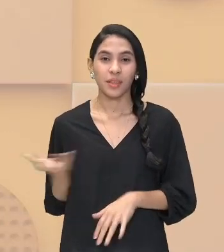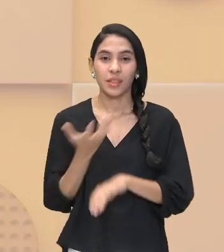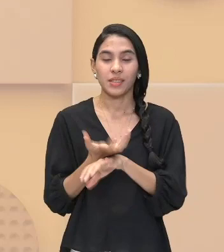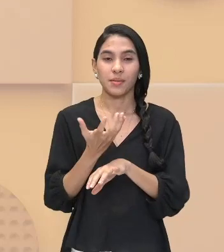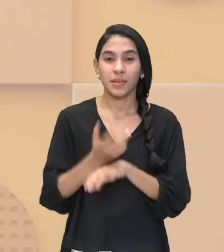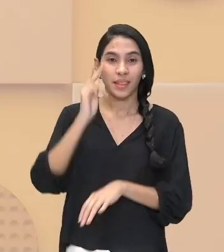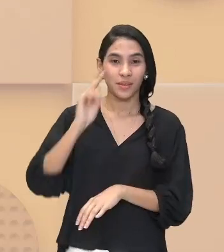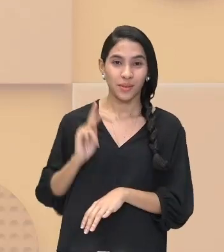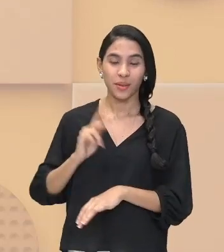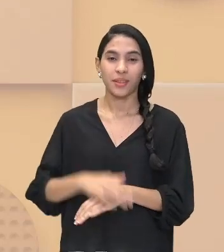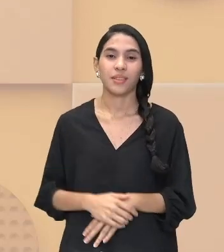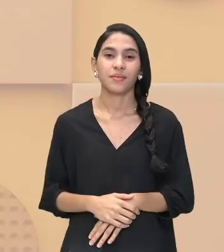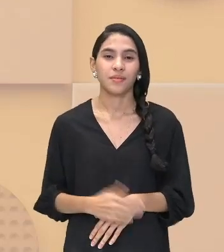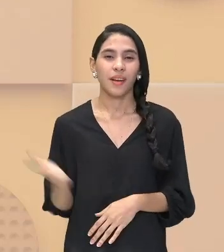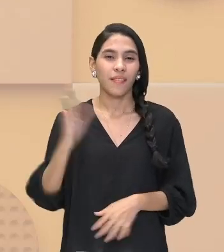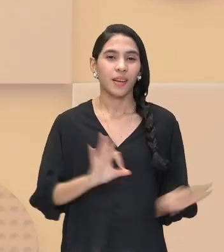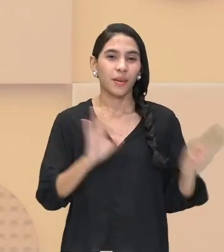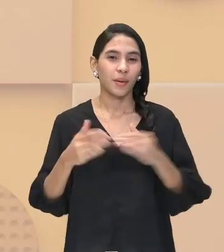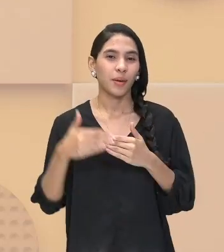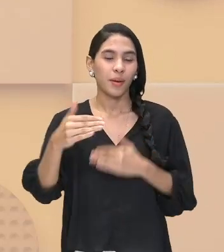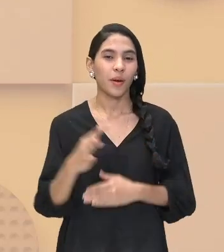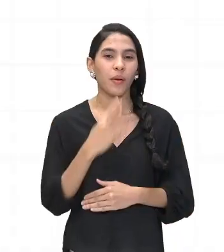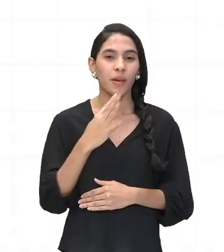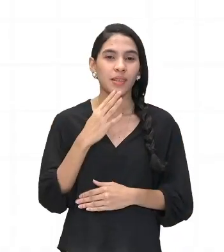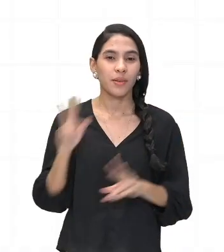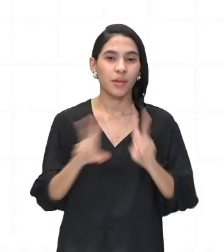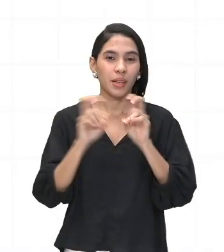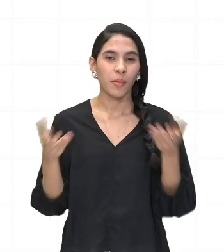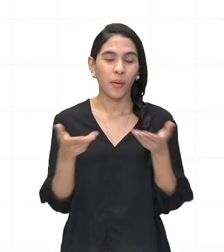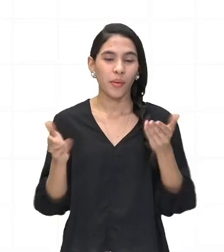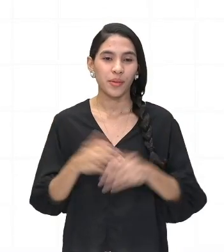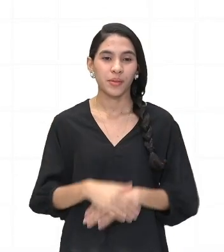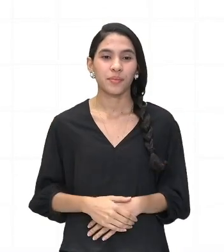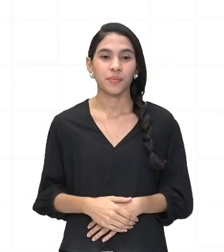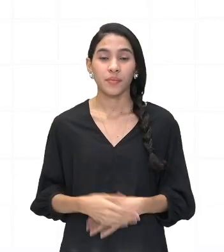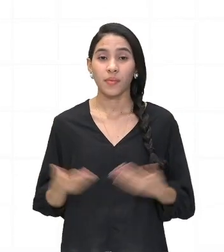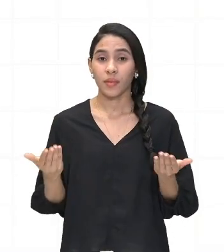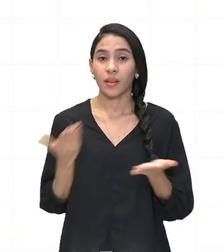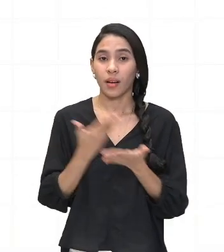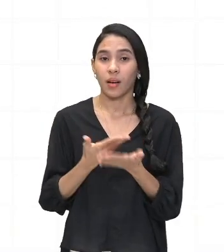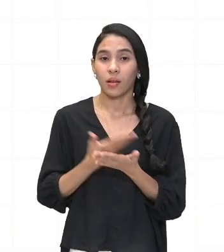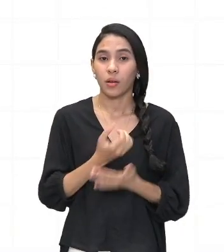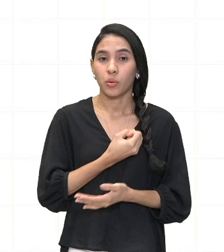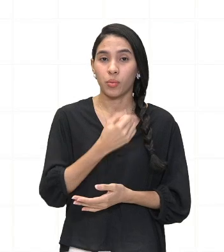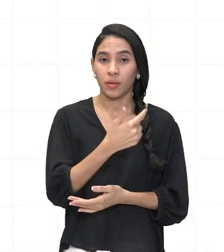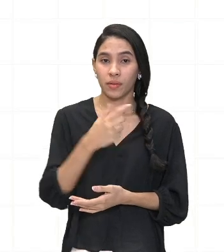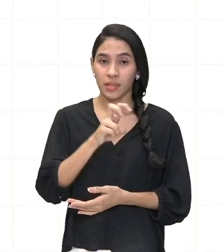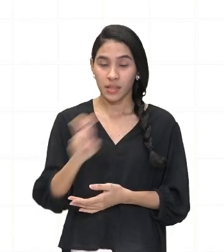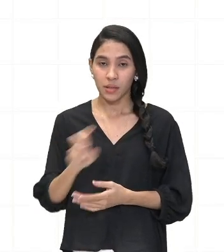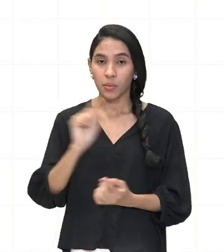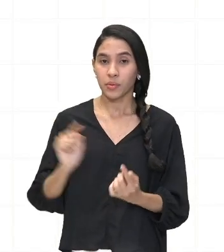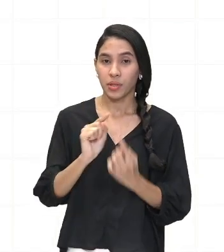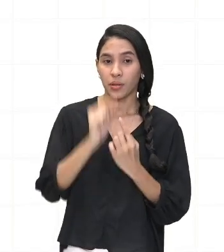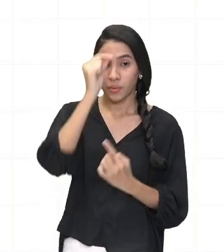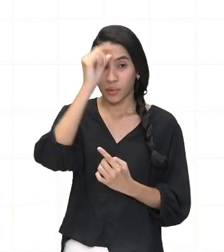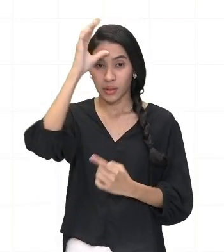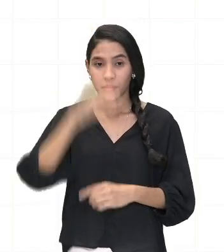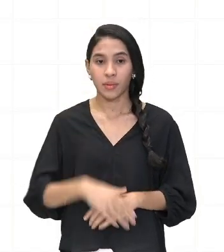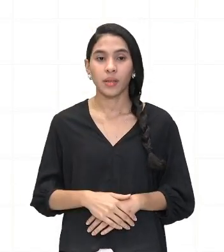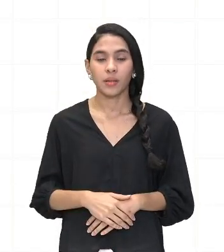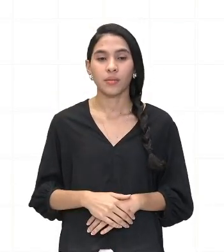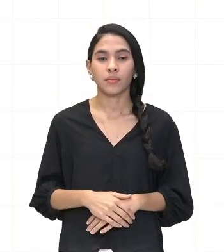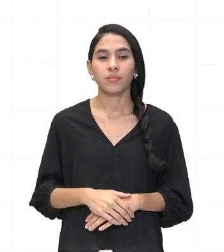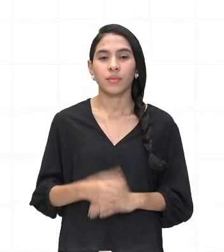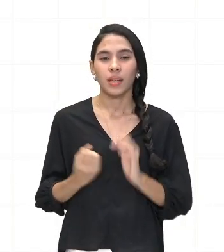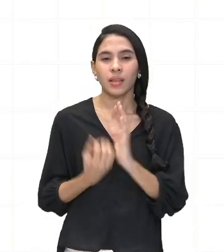de História. Vem comigo conhecer o tema da nossa aula. A aula de número 25 tem como objeto de conhecimento